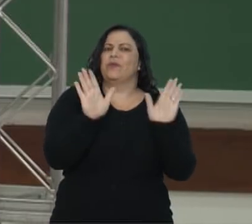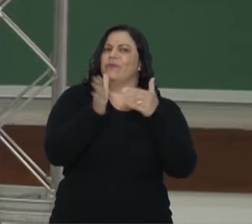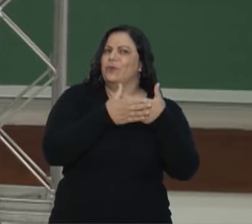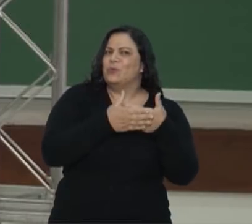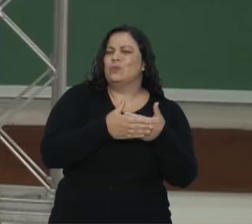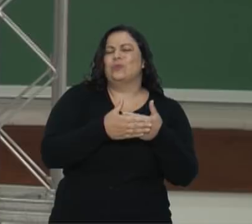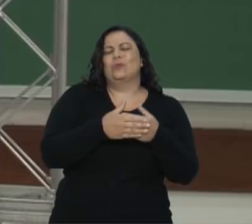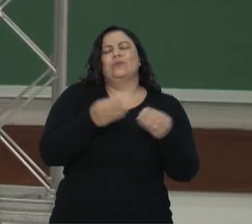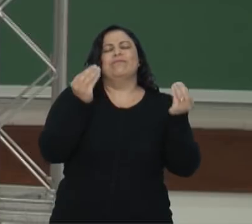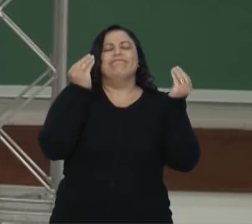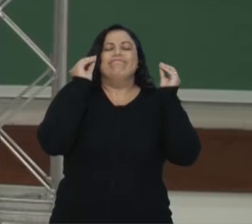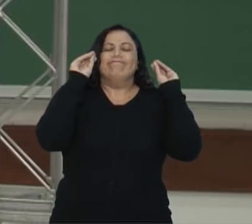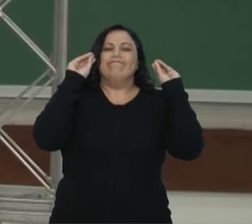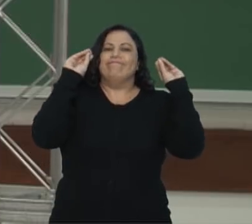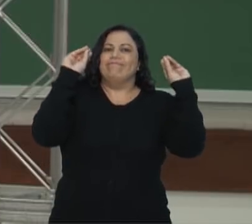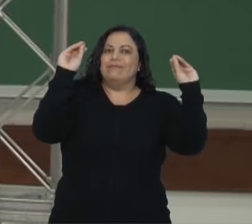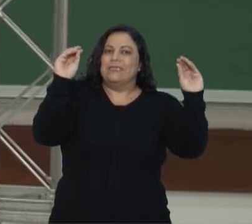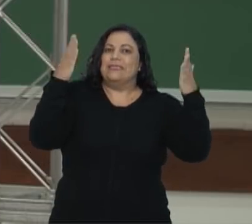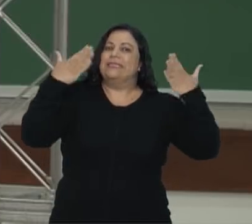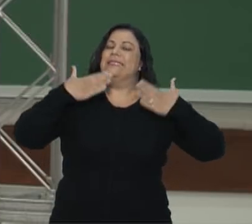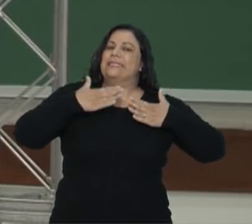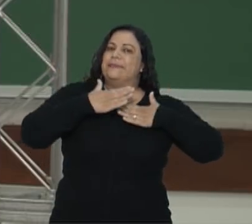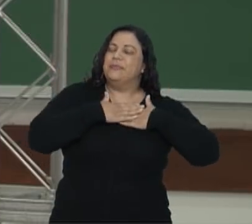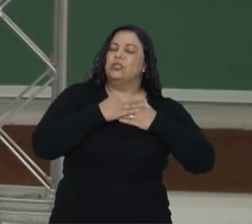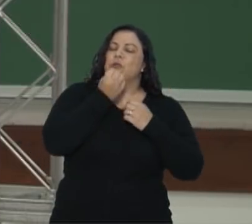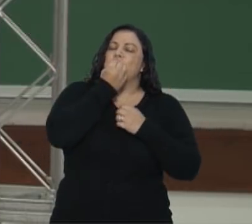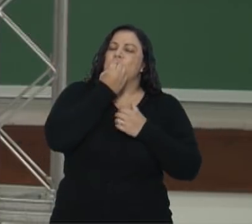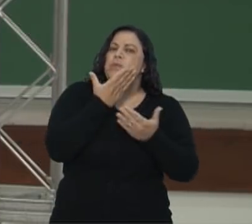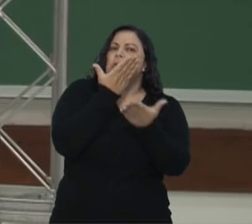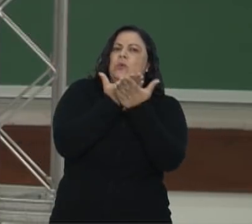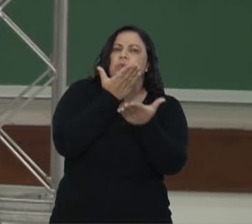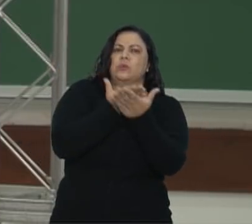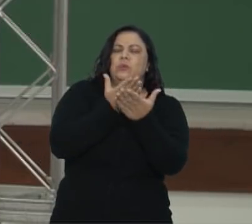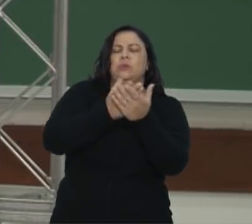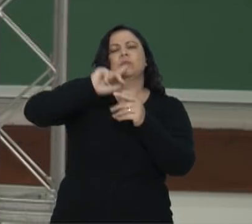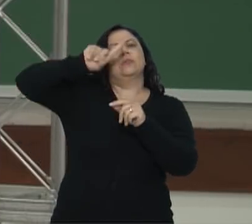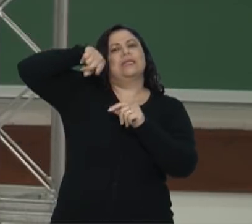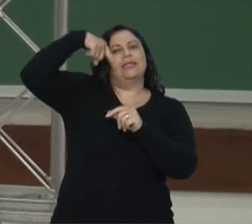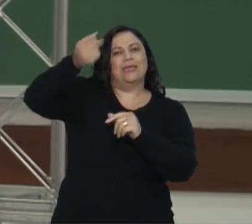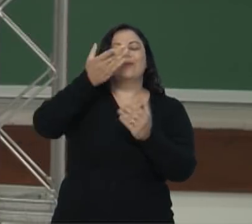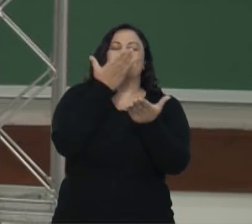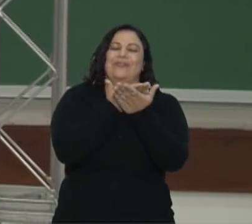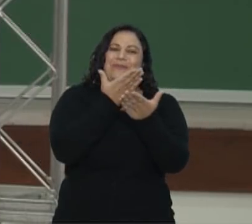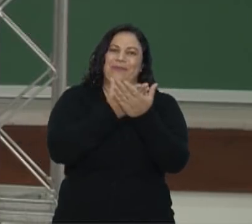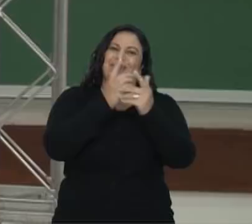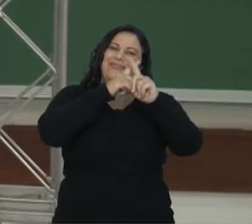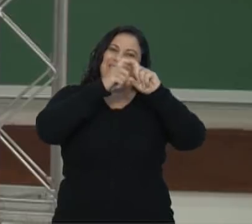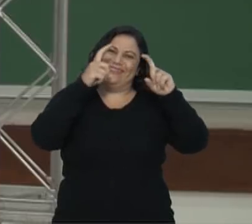vocês. Eu desejo para vocês bons estudos e até a nossa próxima aula de ciências. Tchau, tchau!